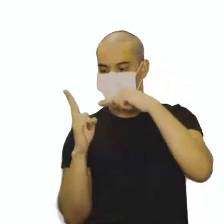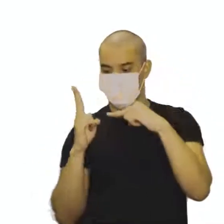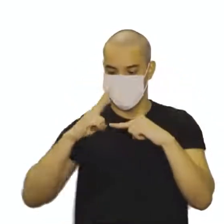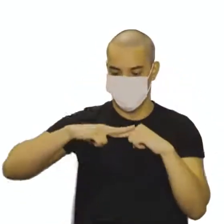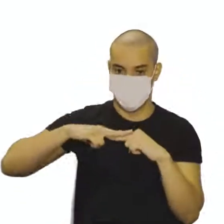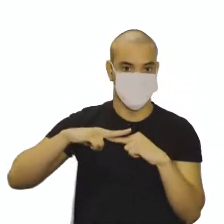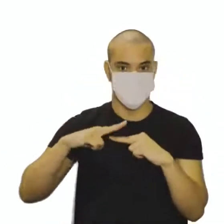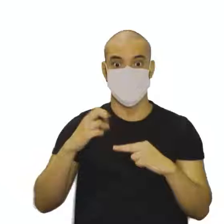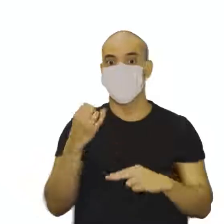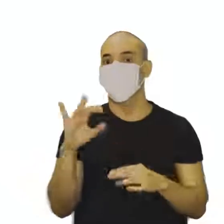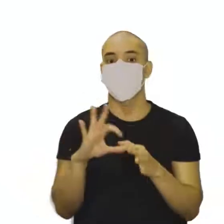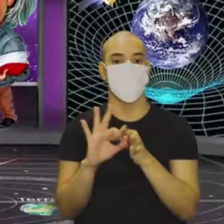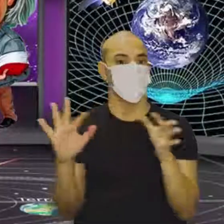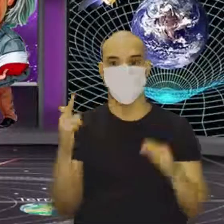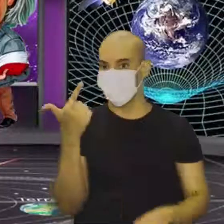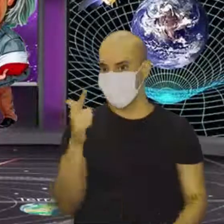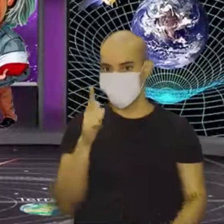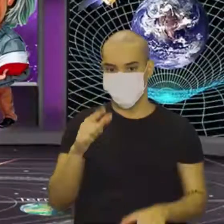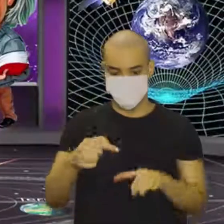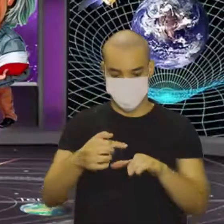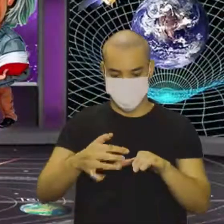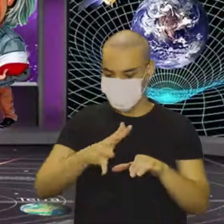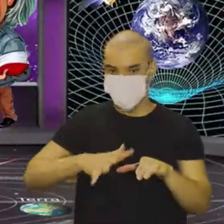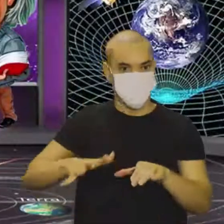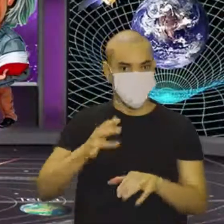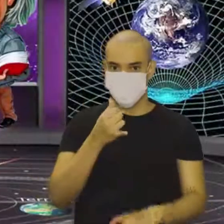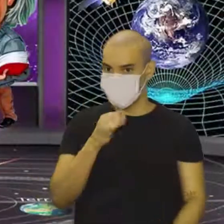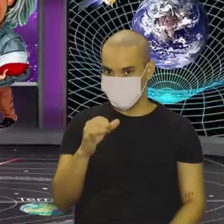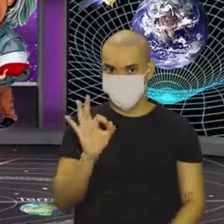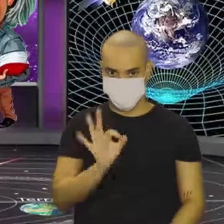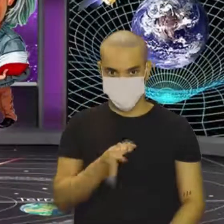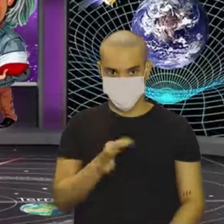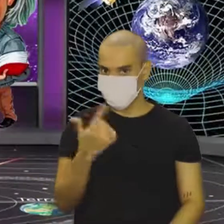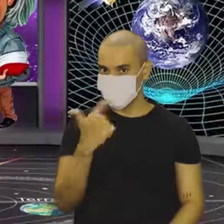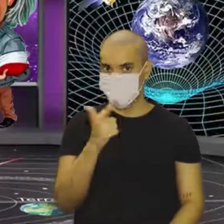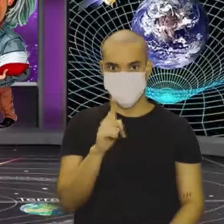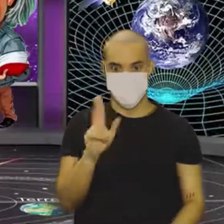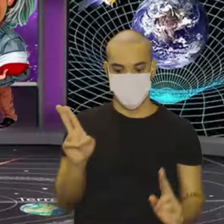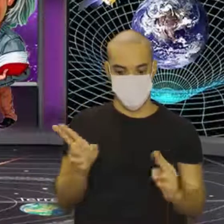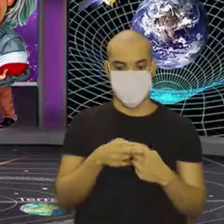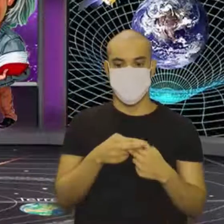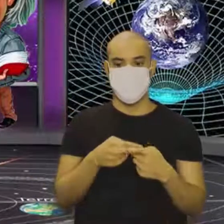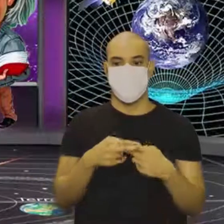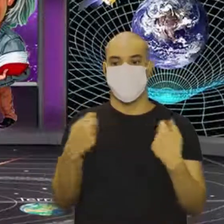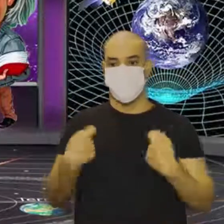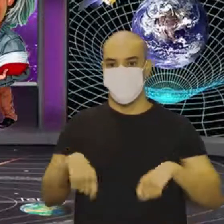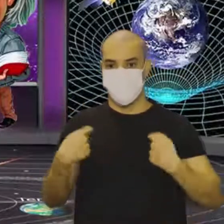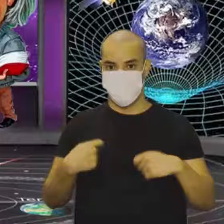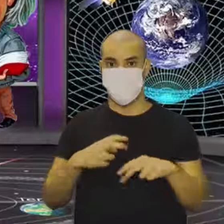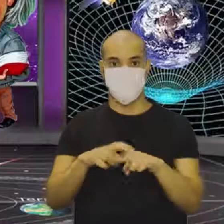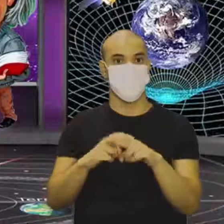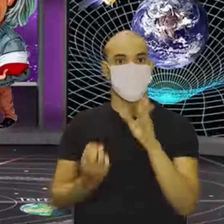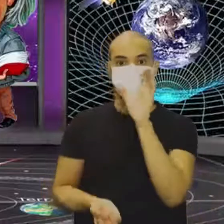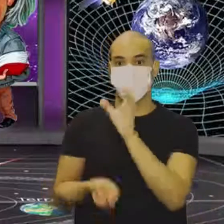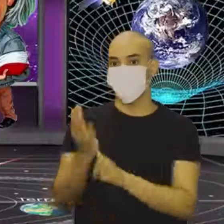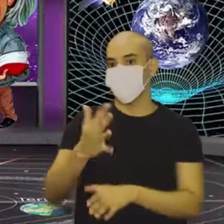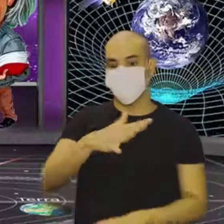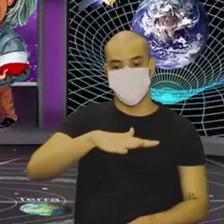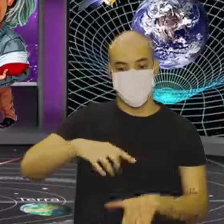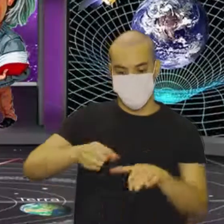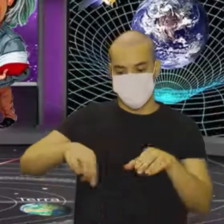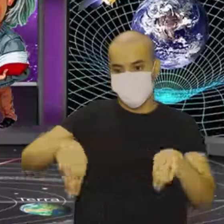não tenho passagem de corrente, né, pessoal? Se eu deixar o circuito aberto, eu não tenho passagem de corrente, então eu não vou ter a criação de